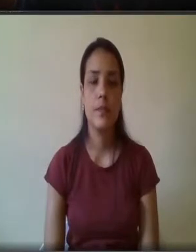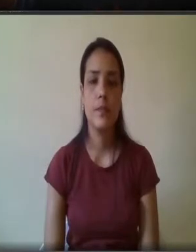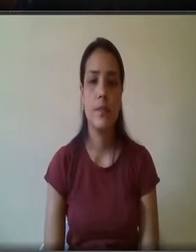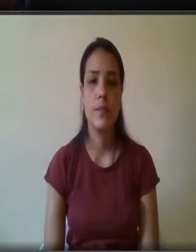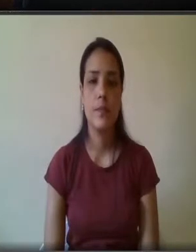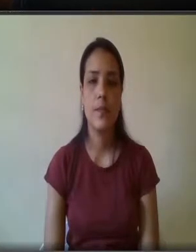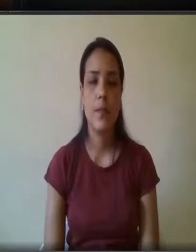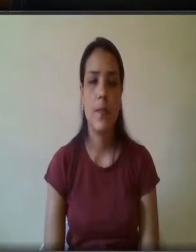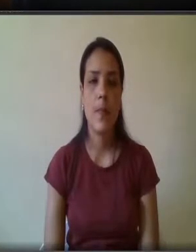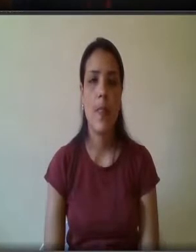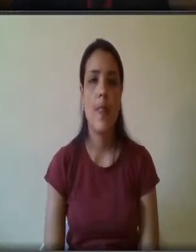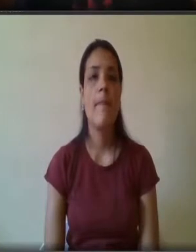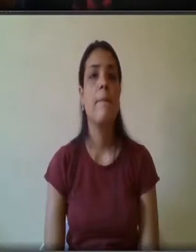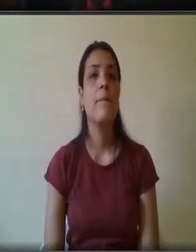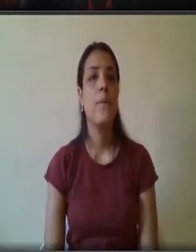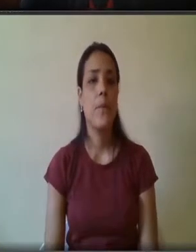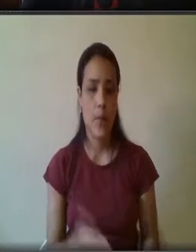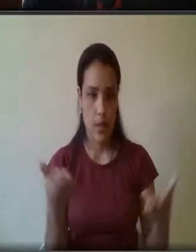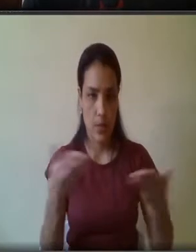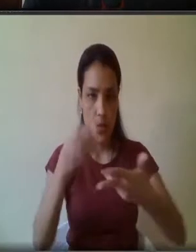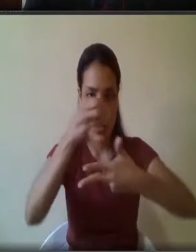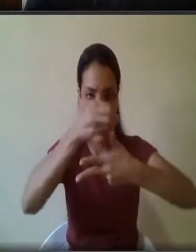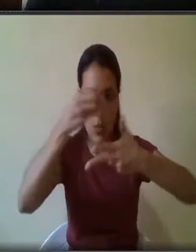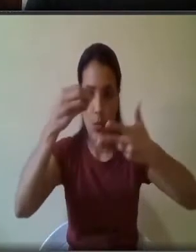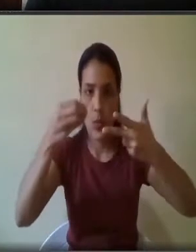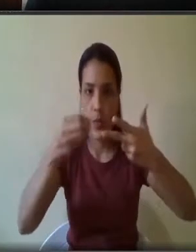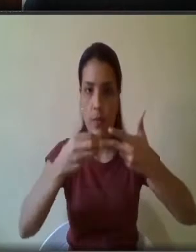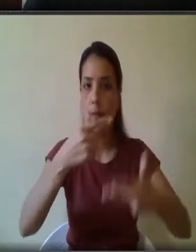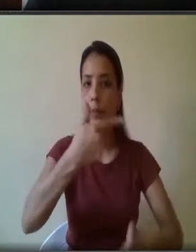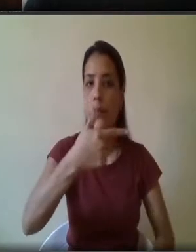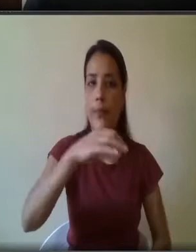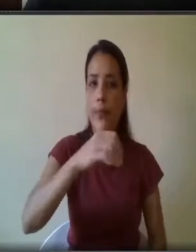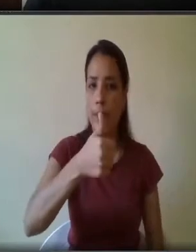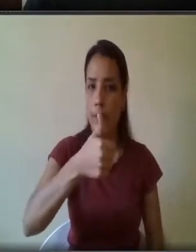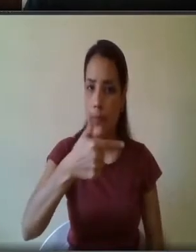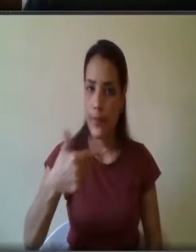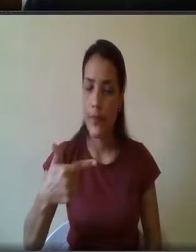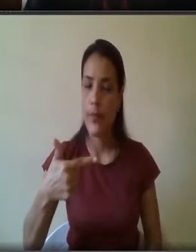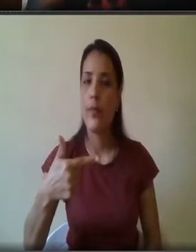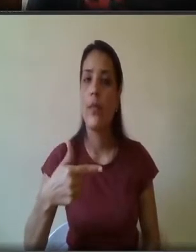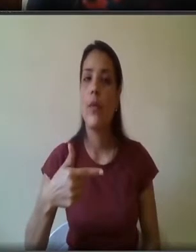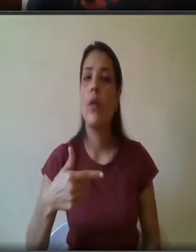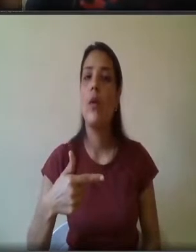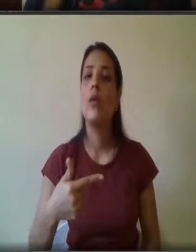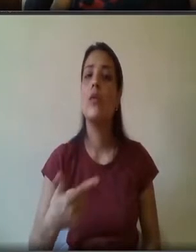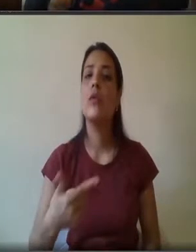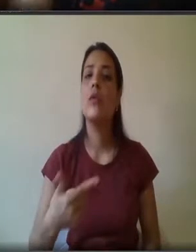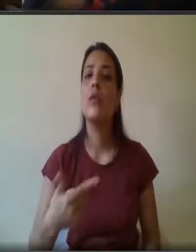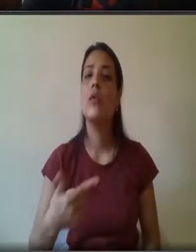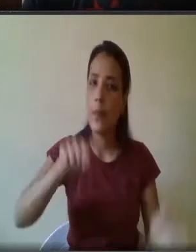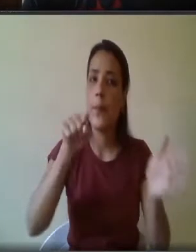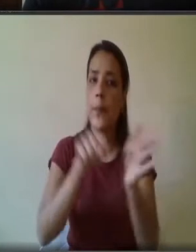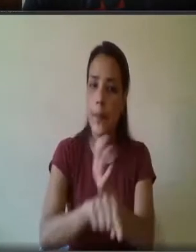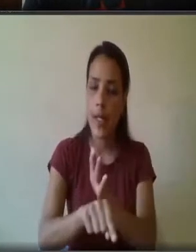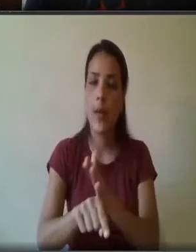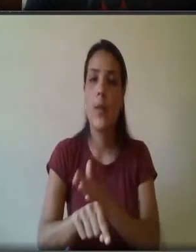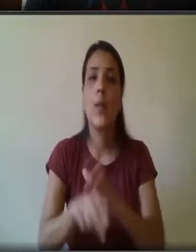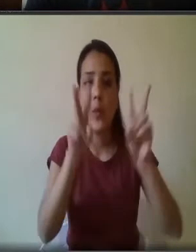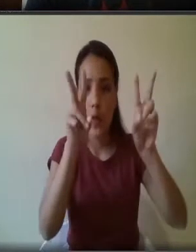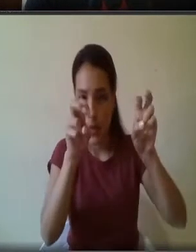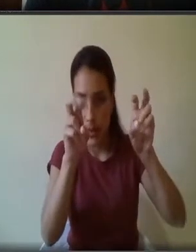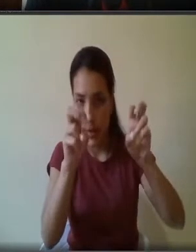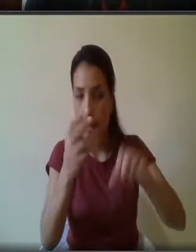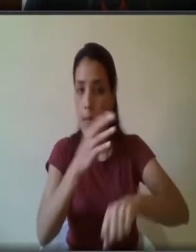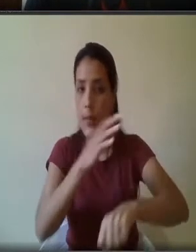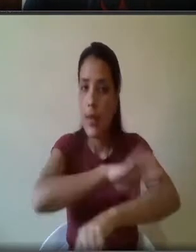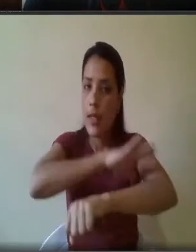Aí o Enem 2012 trouxe mais uma. O que é um cráton, pessoal? Cráton é justamente essas